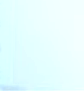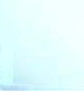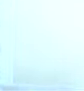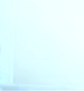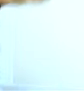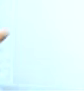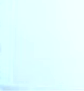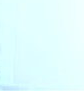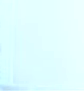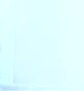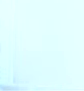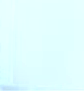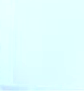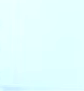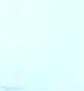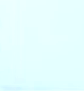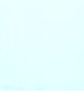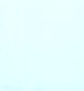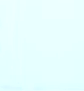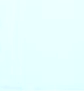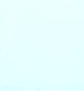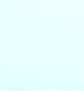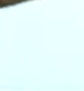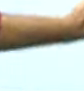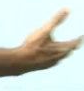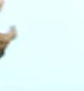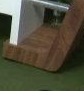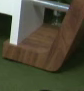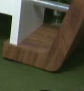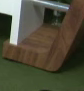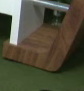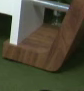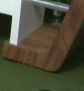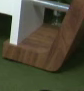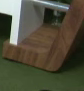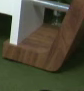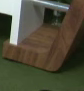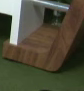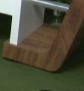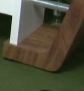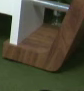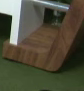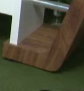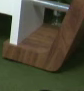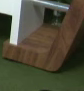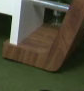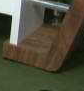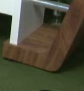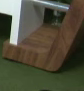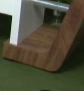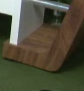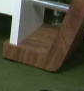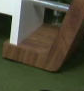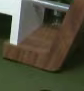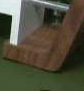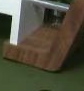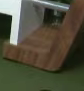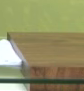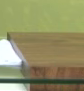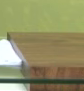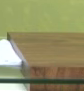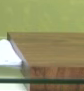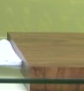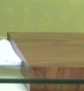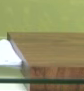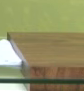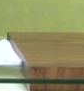então, começar então com a primeira questão, professor. Como é que foi aí a resposta dos alunos? Estamos de volta. Então,